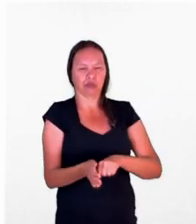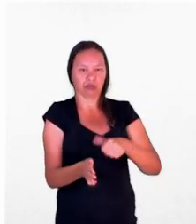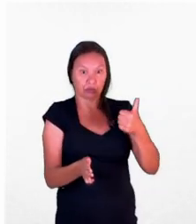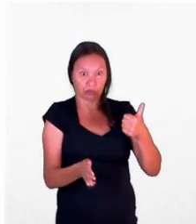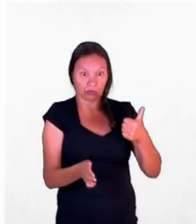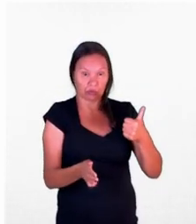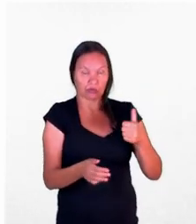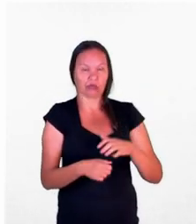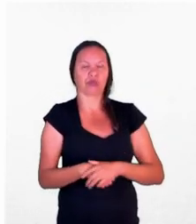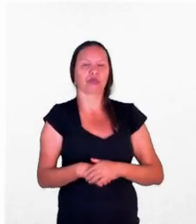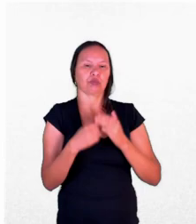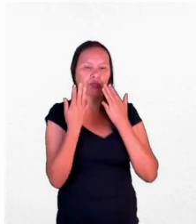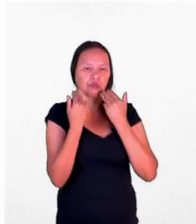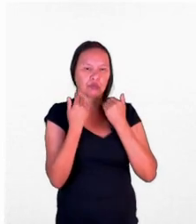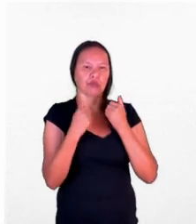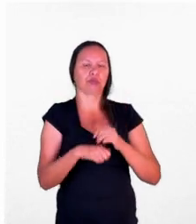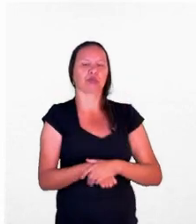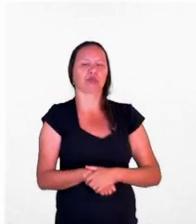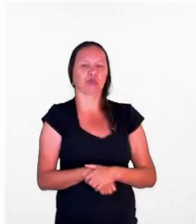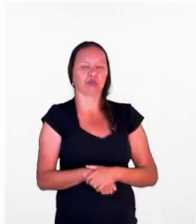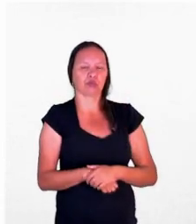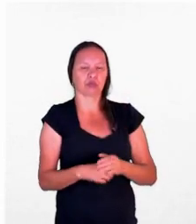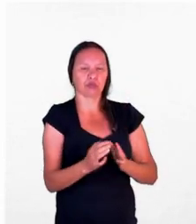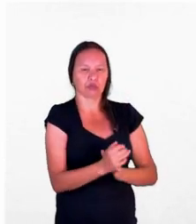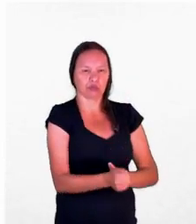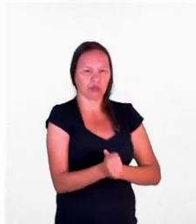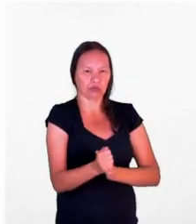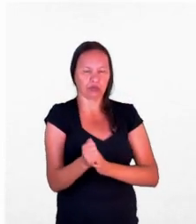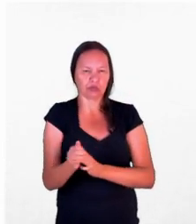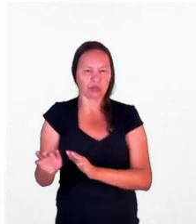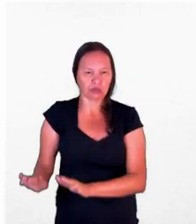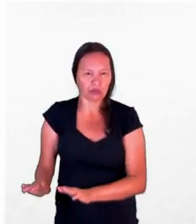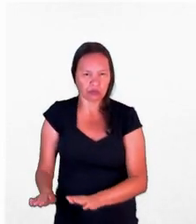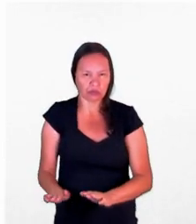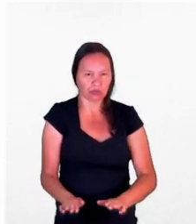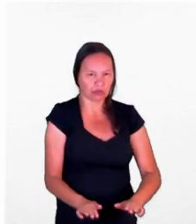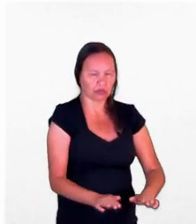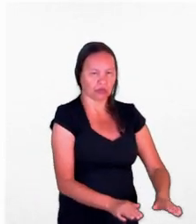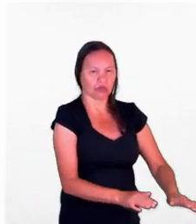questionando eh o acompanhamento das Crianças